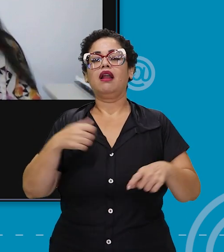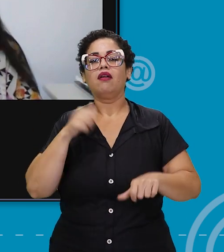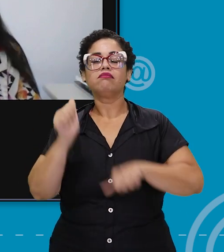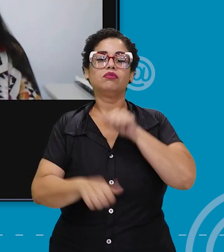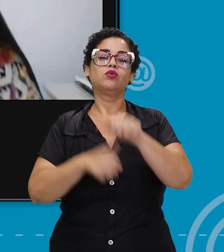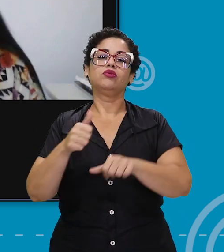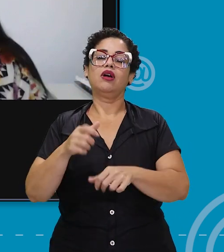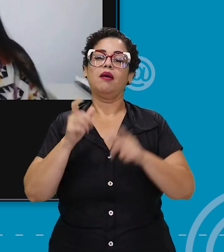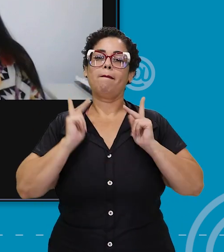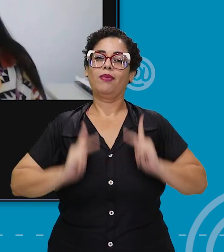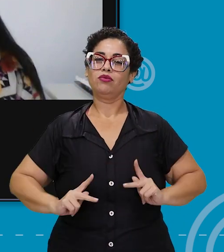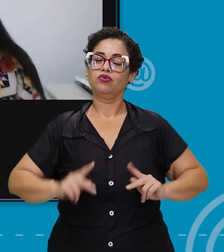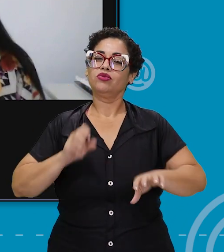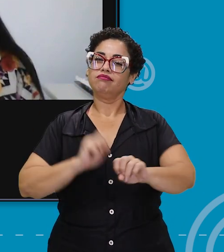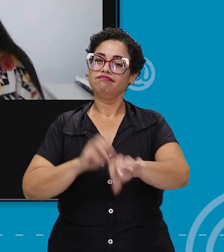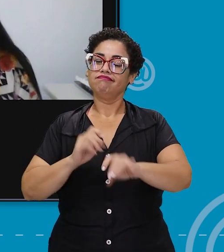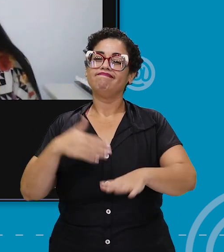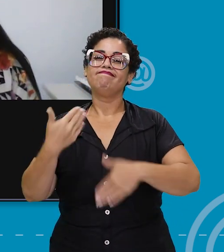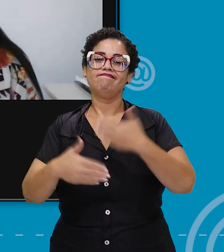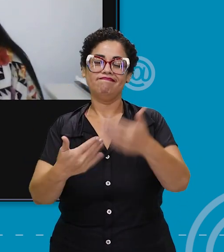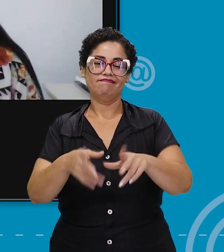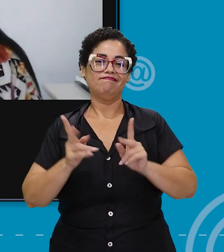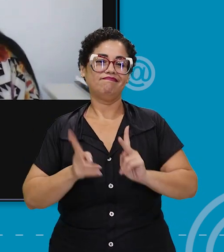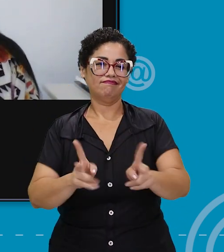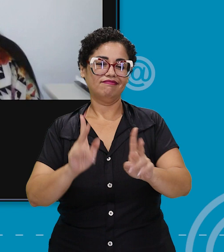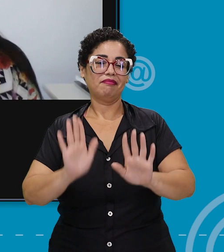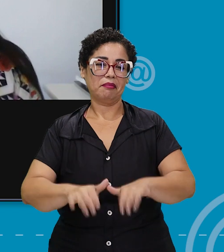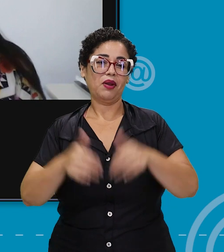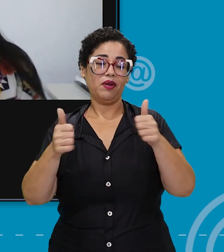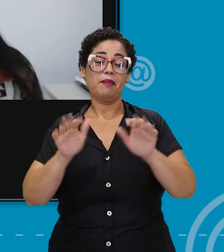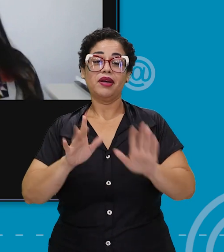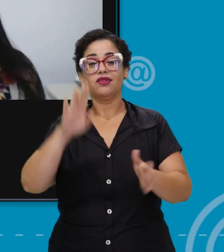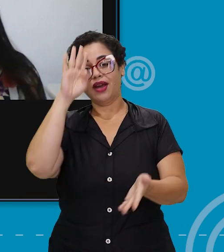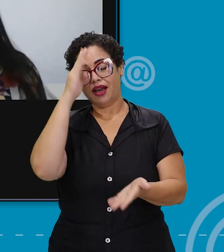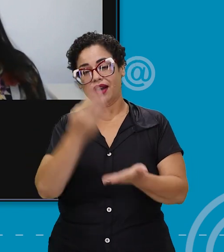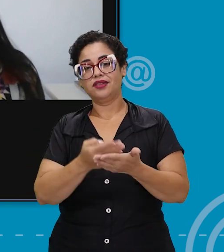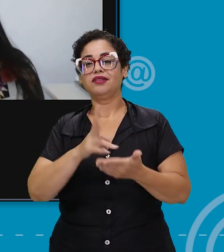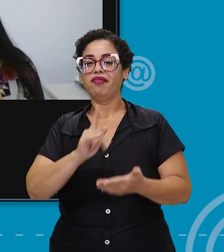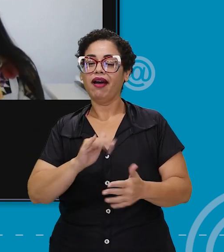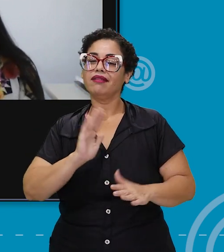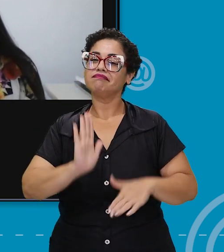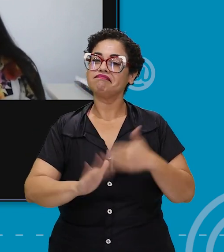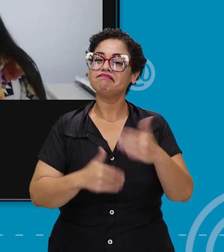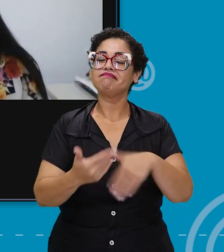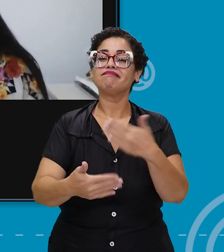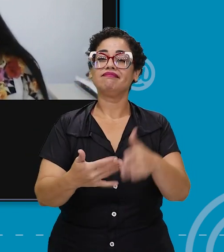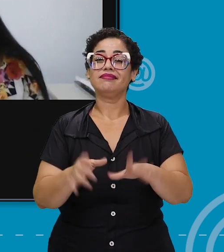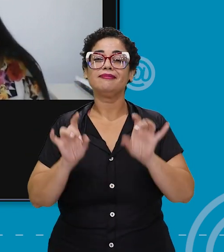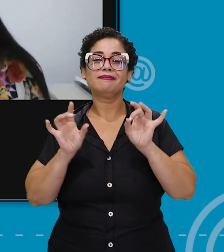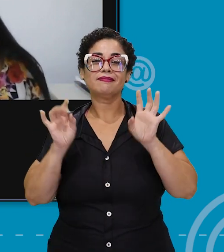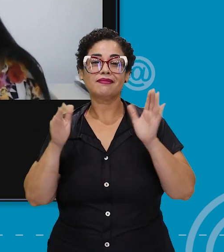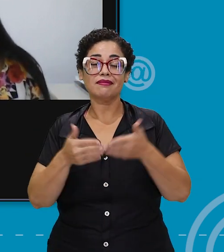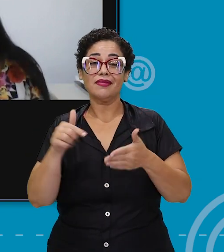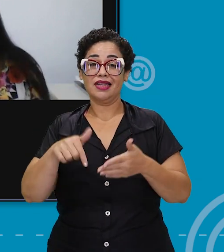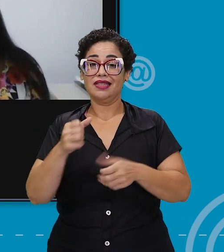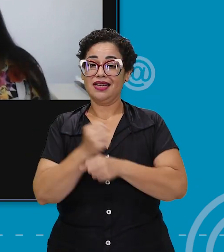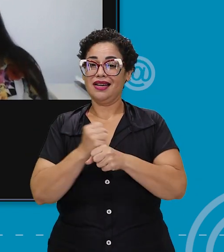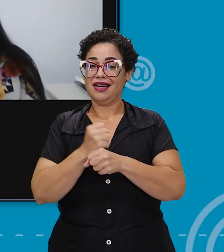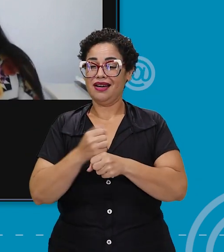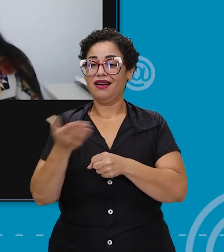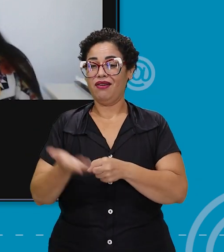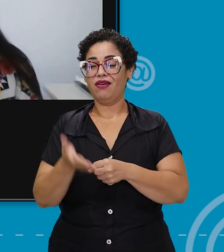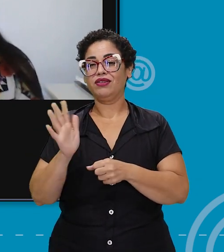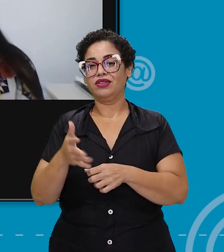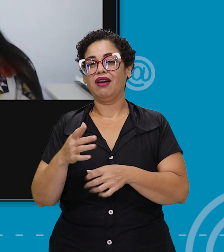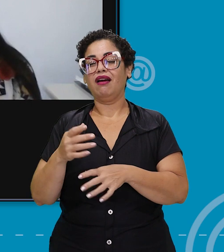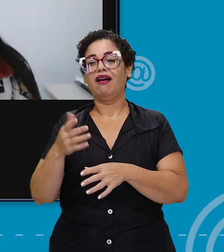isso, assim, a gente tem muitas coisas ainda para caminhar, mas eu acredito que a gente está avançando, especificamente esse ano,